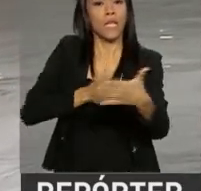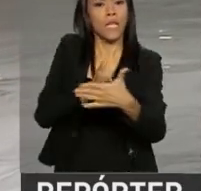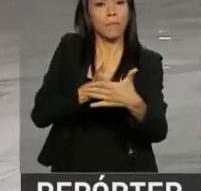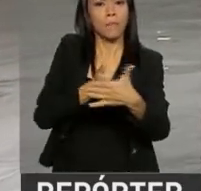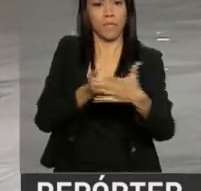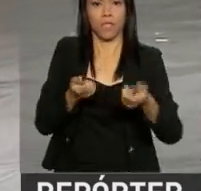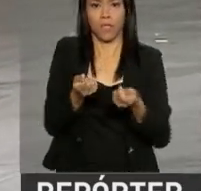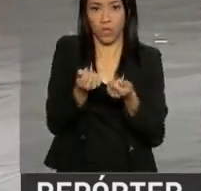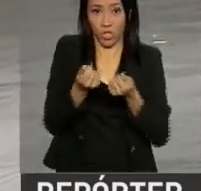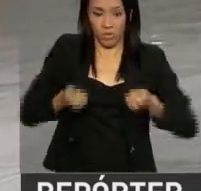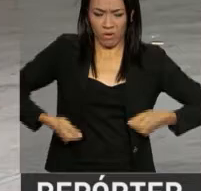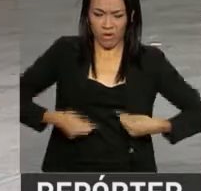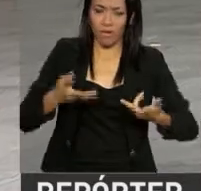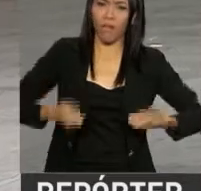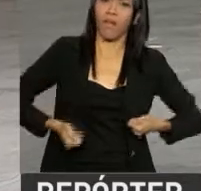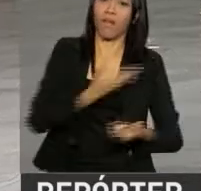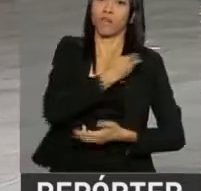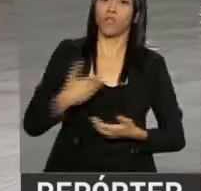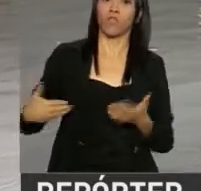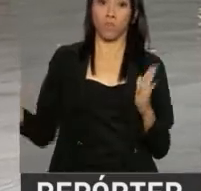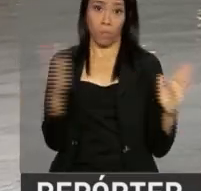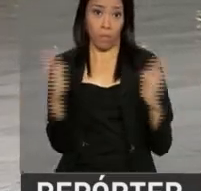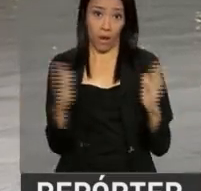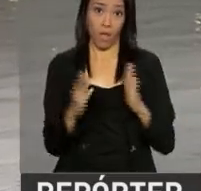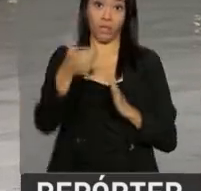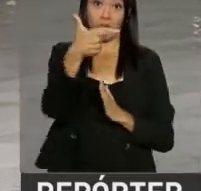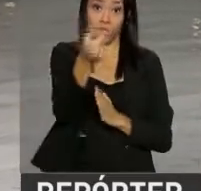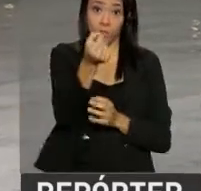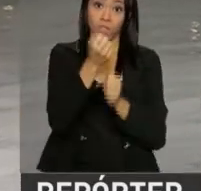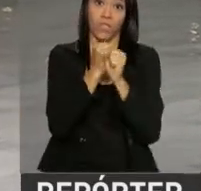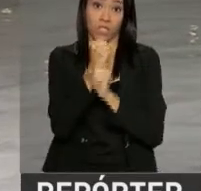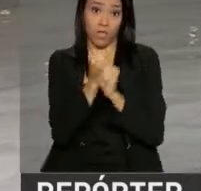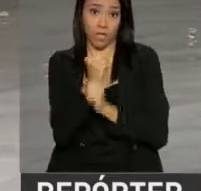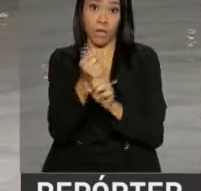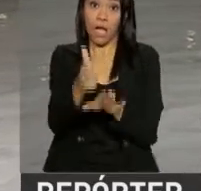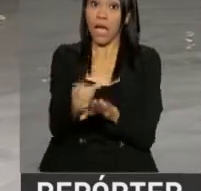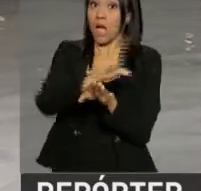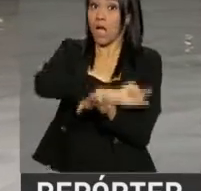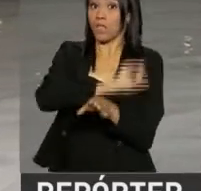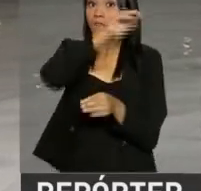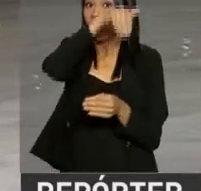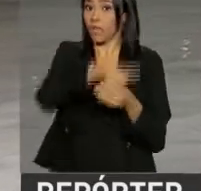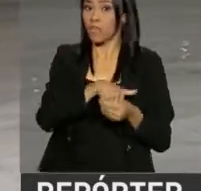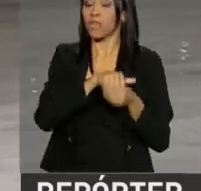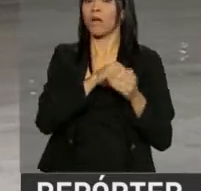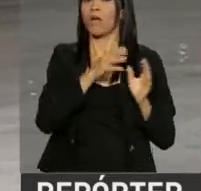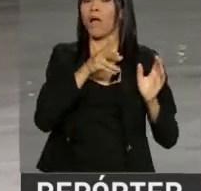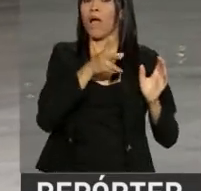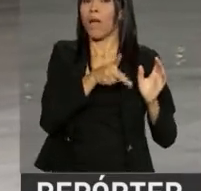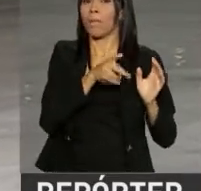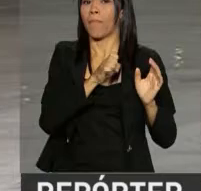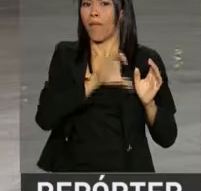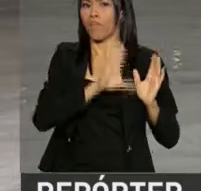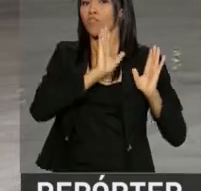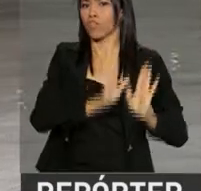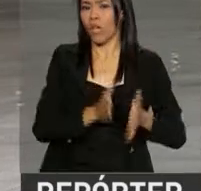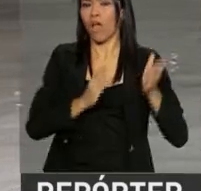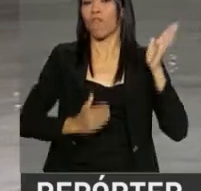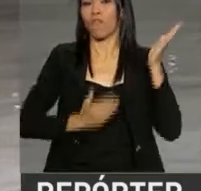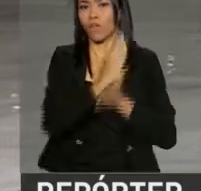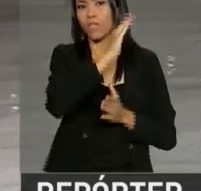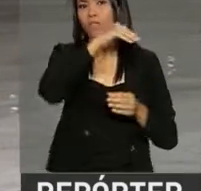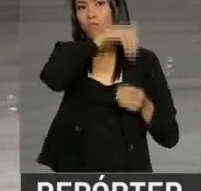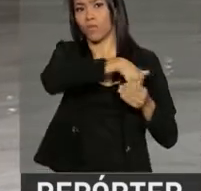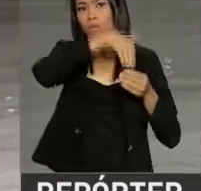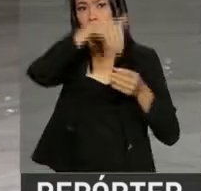dos gastos públicos pelos próximos 20 anos antes da votação no senado a pec já havia sido a aprovada em dois